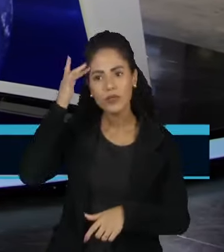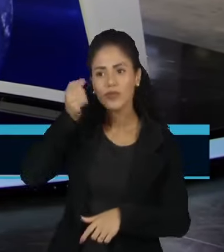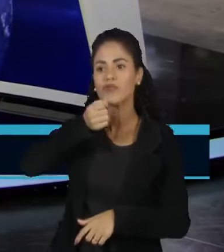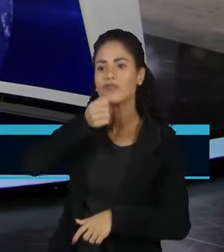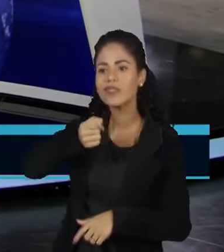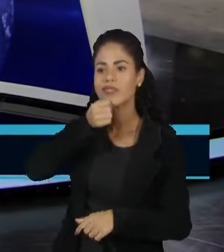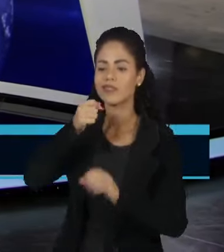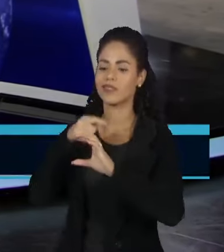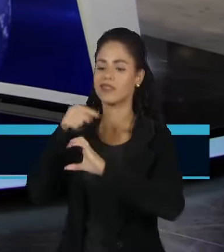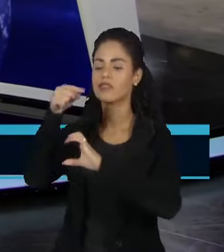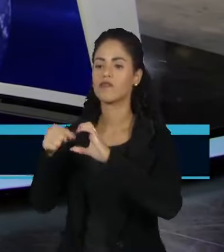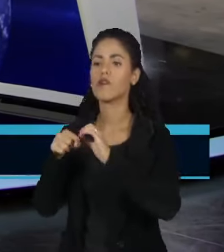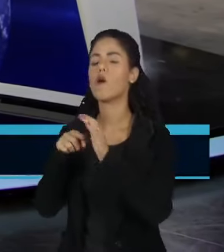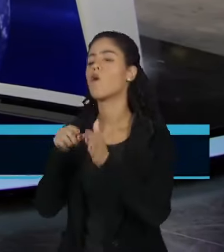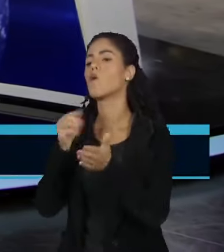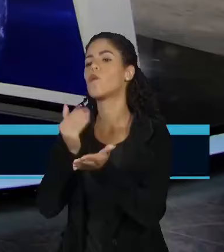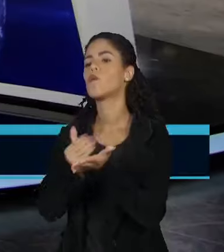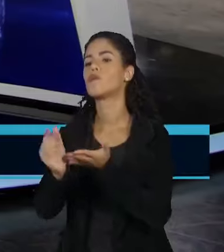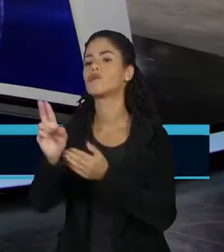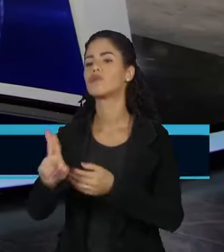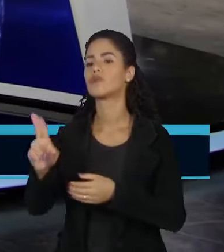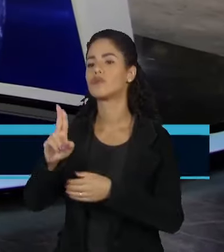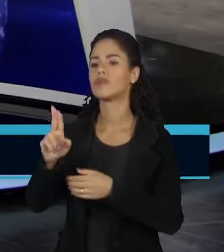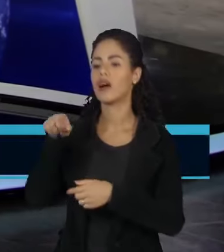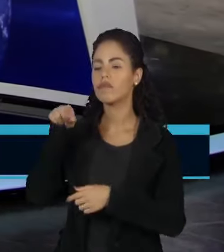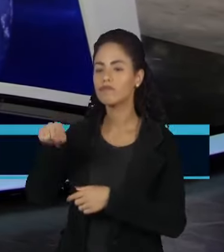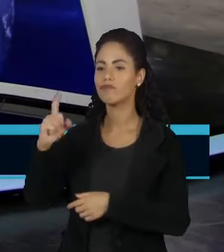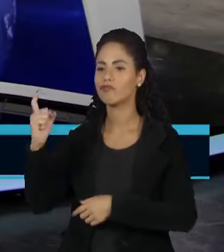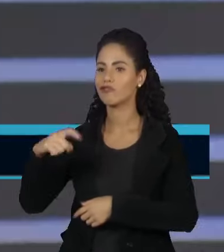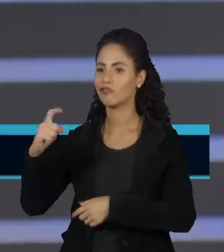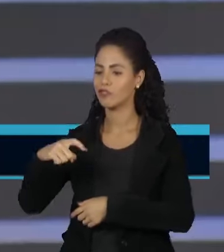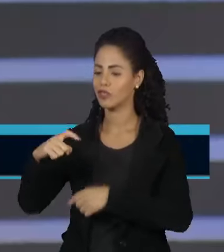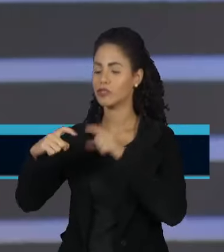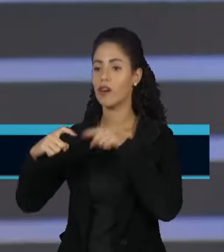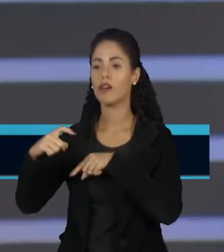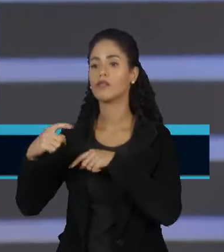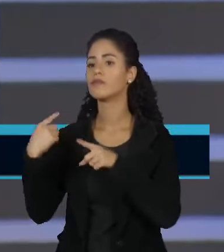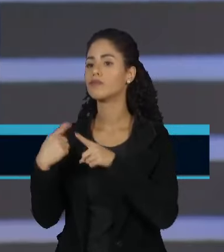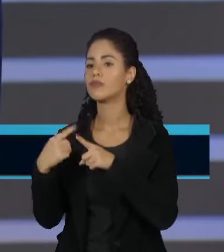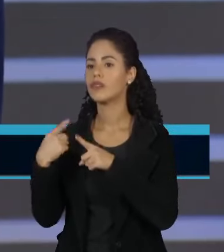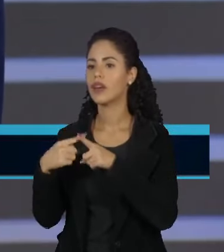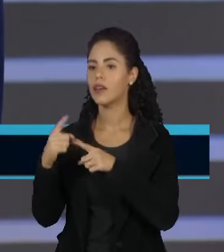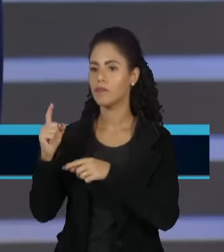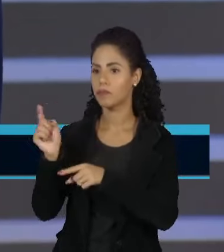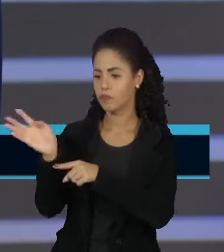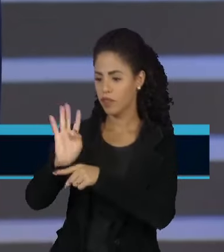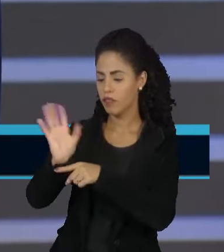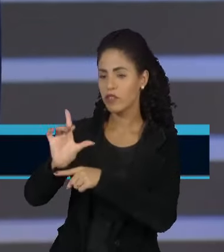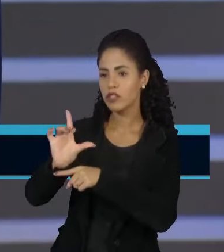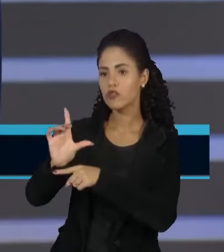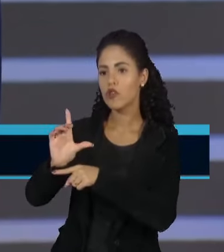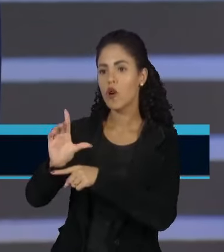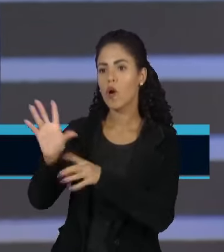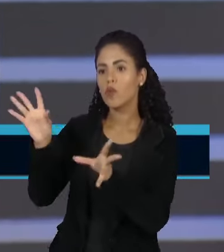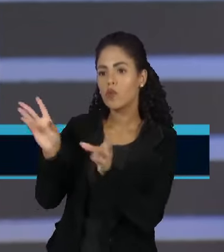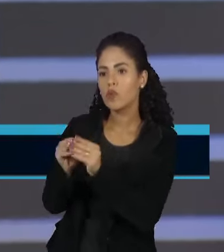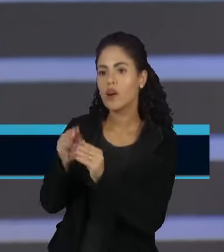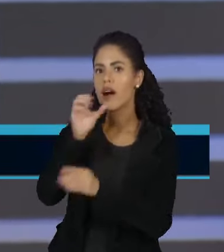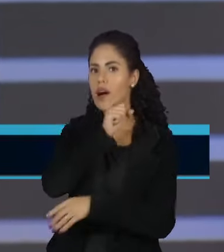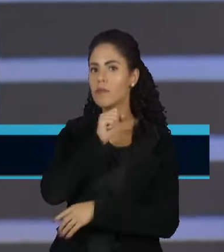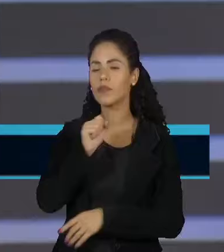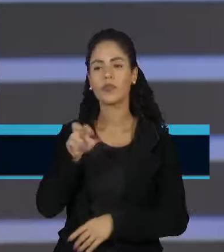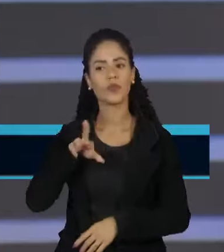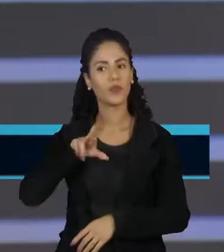tudo mais, começaram a usar o TikTok com muita intensidade e não é só vídeo curto, hein? Só quero fazer